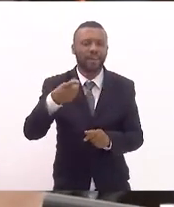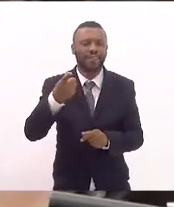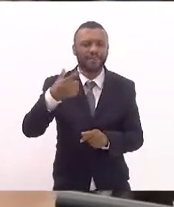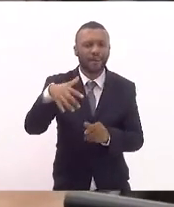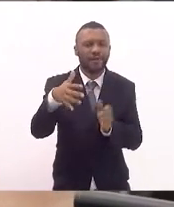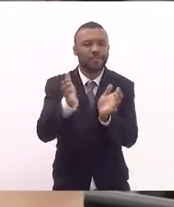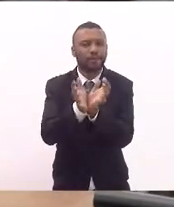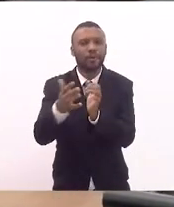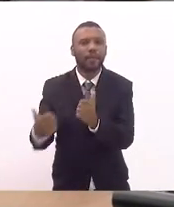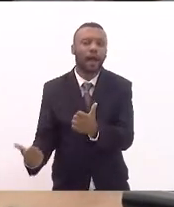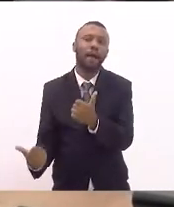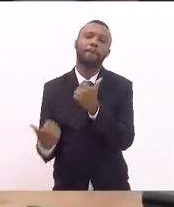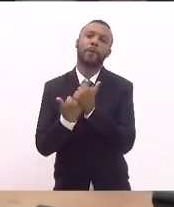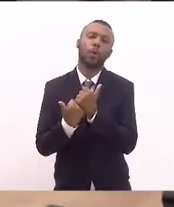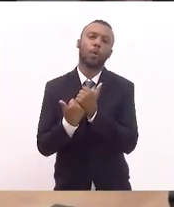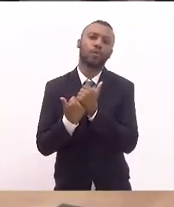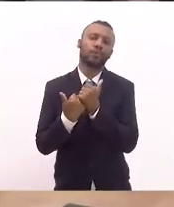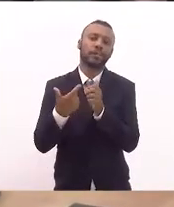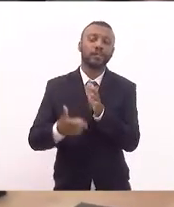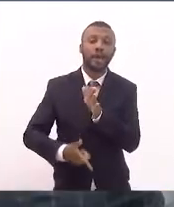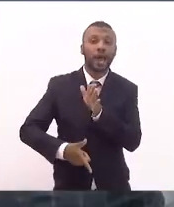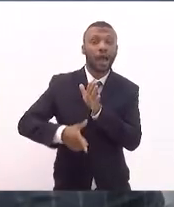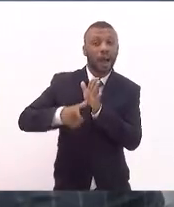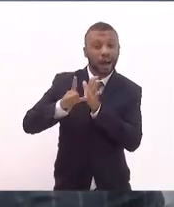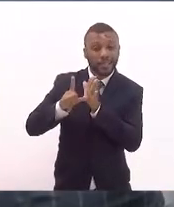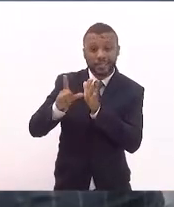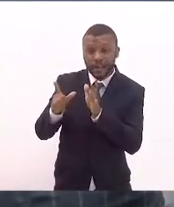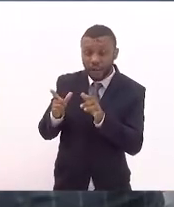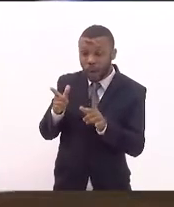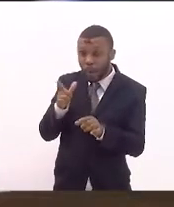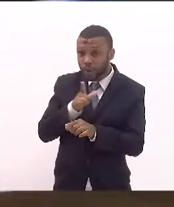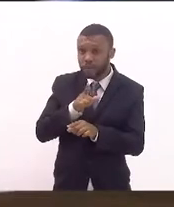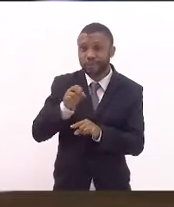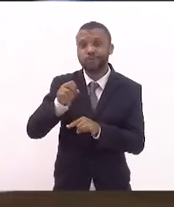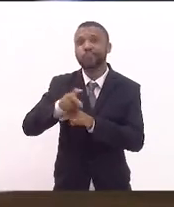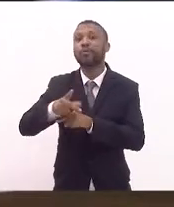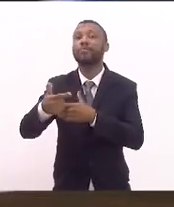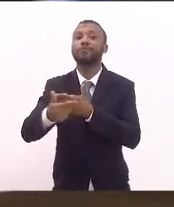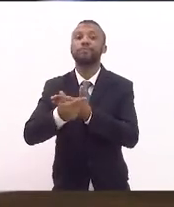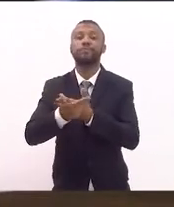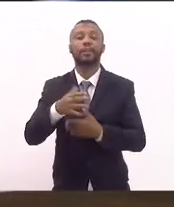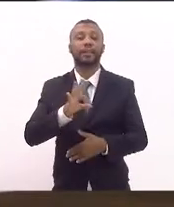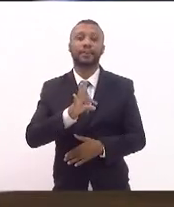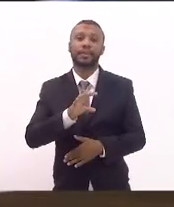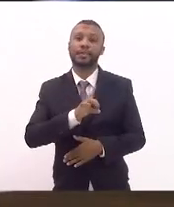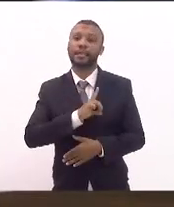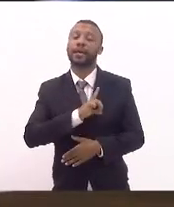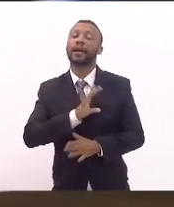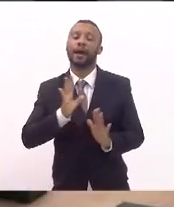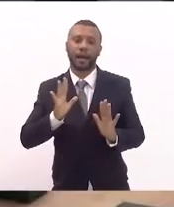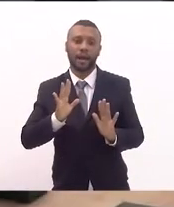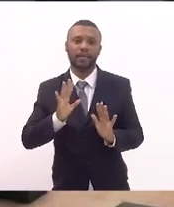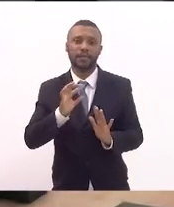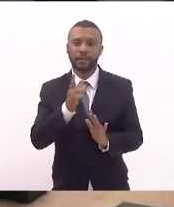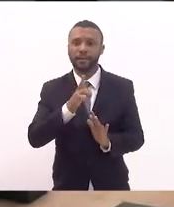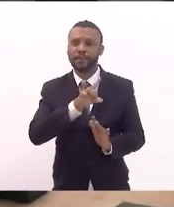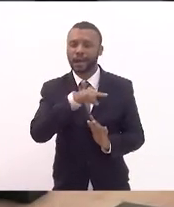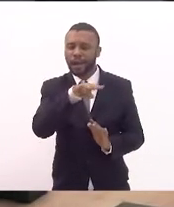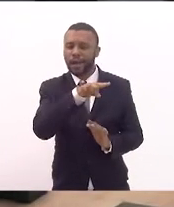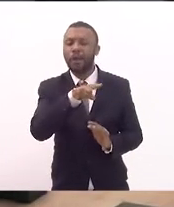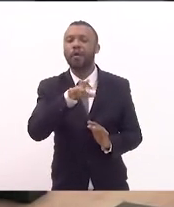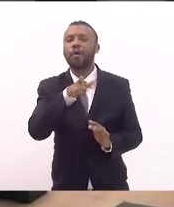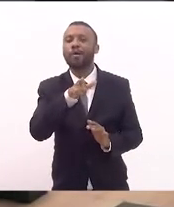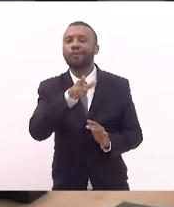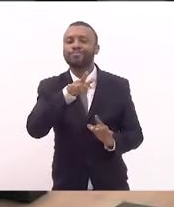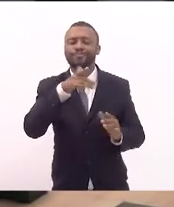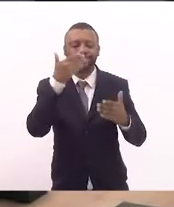que dá força aí desde antes dela ser delegada, não é verdade? Então, tem o peso, a medalha, tem uma parte de vocês aí, viu?